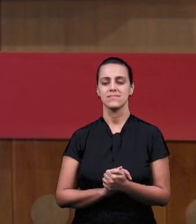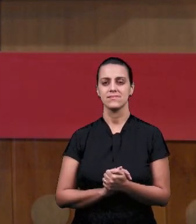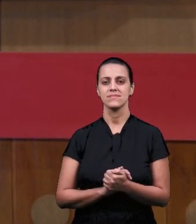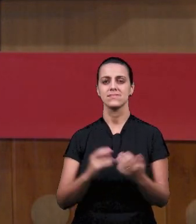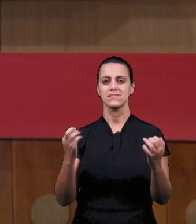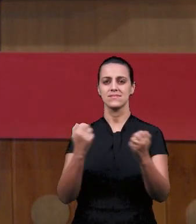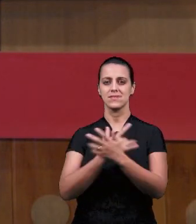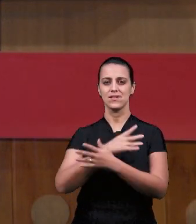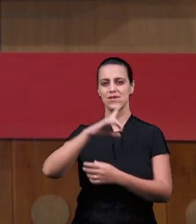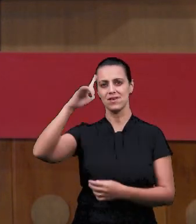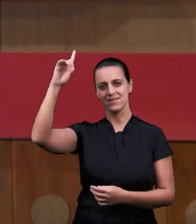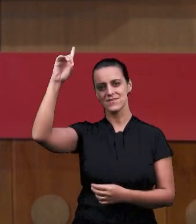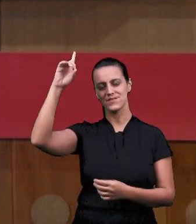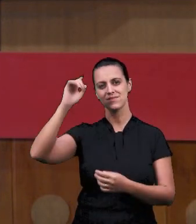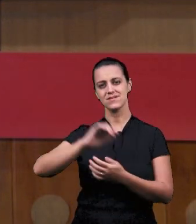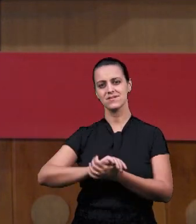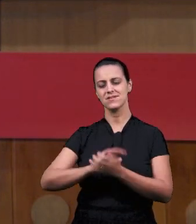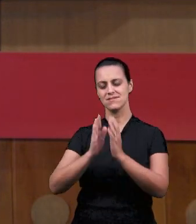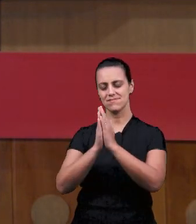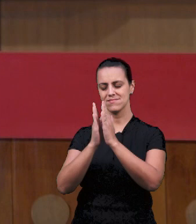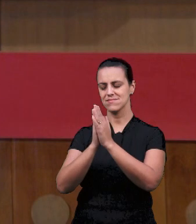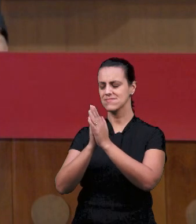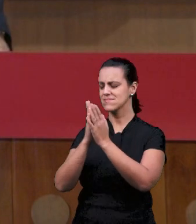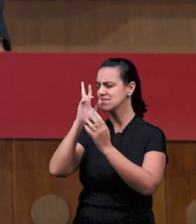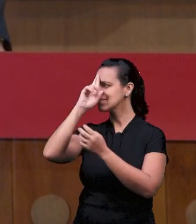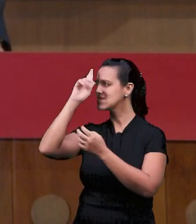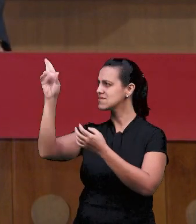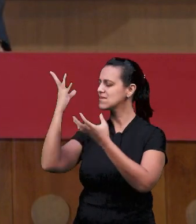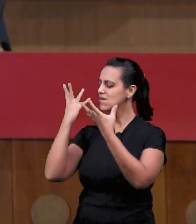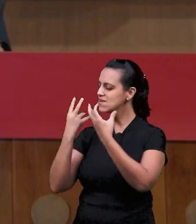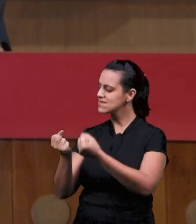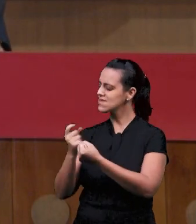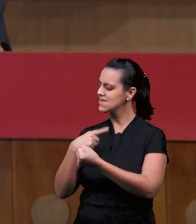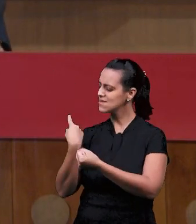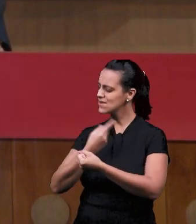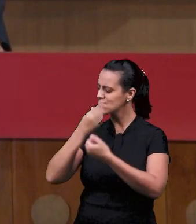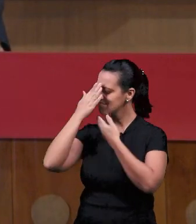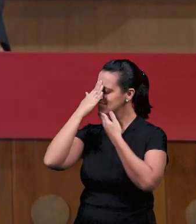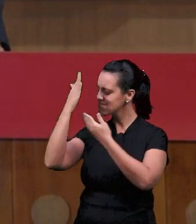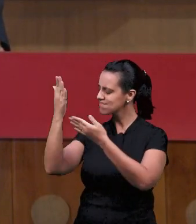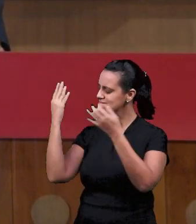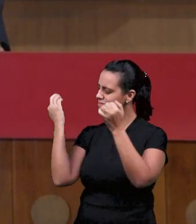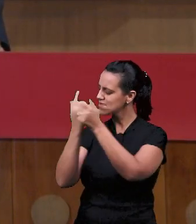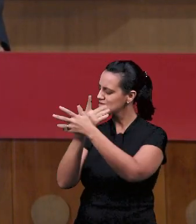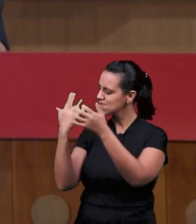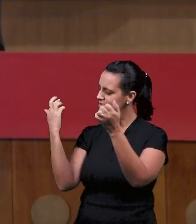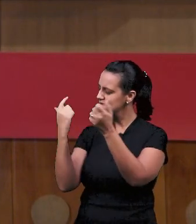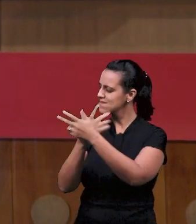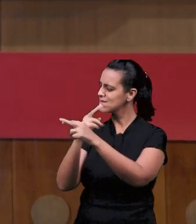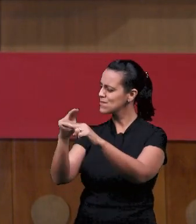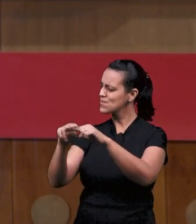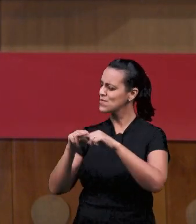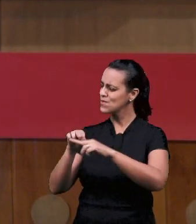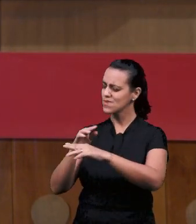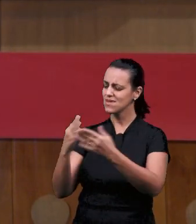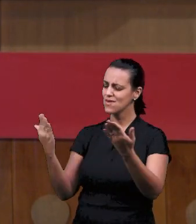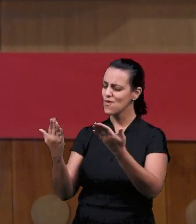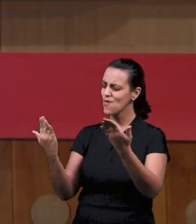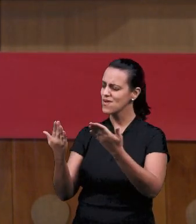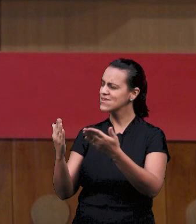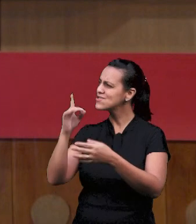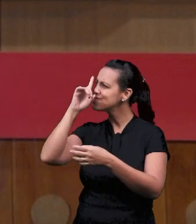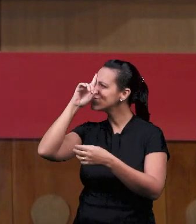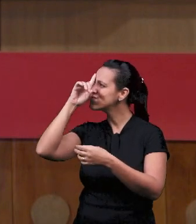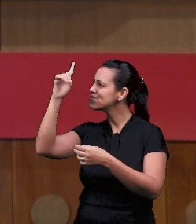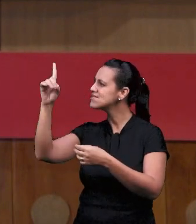Deus, recebe, Senhor, a nossa glorificação por esse dia das tuas servas, da